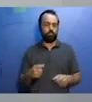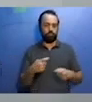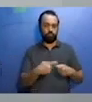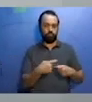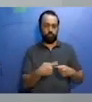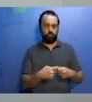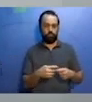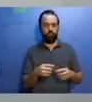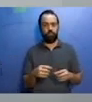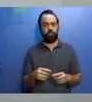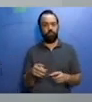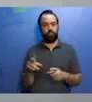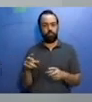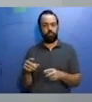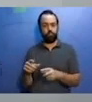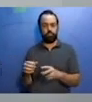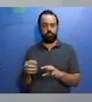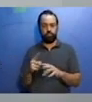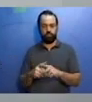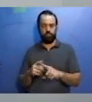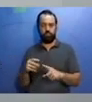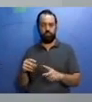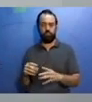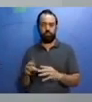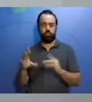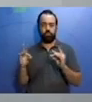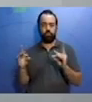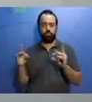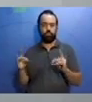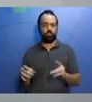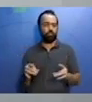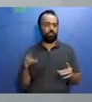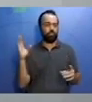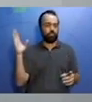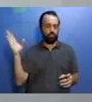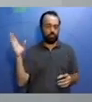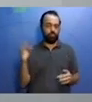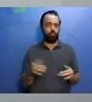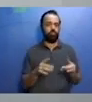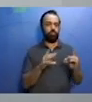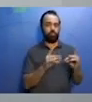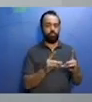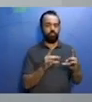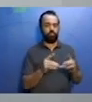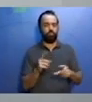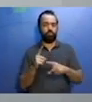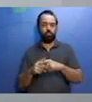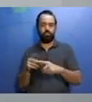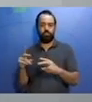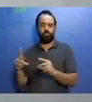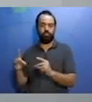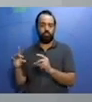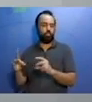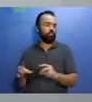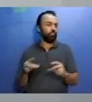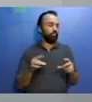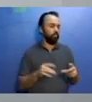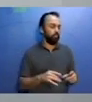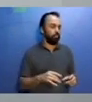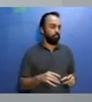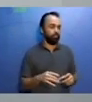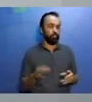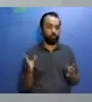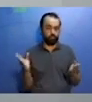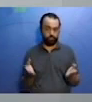em um líquido, de um gás em um sólido, de um líquido em outro líquido. E na aula de hoje, nós vamos